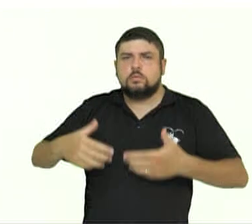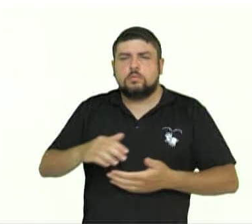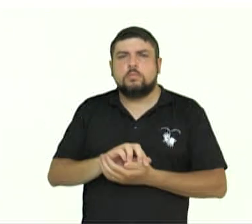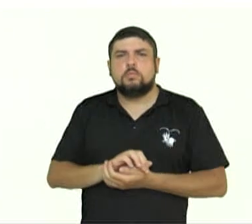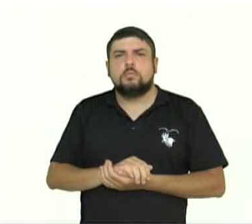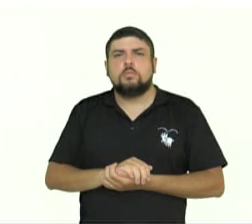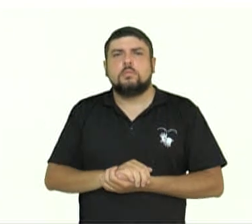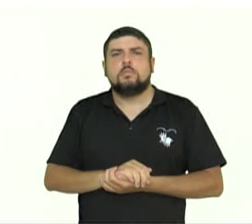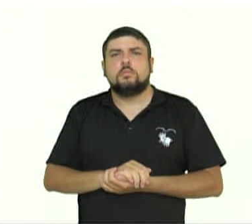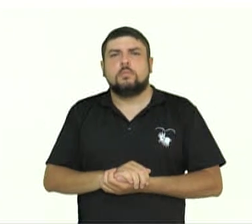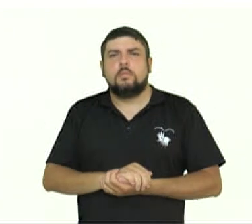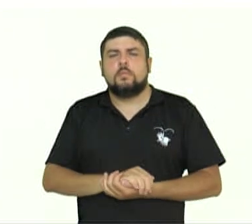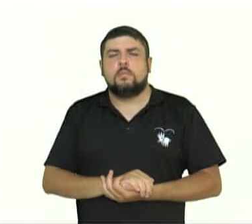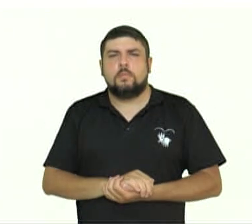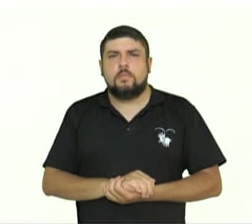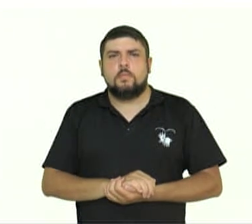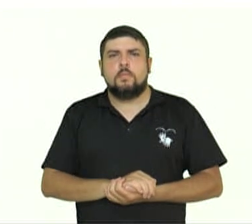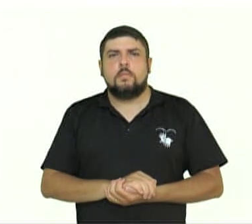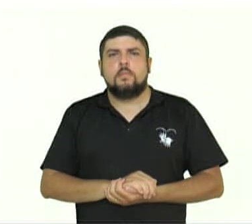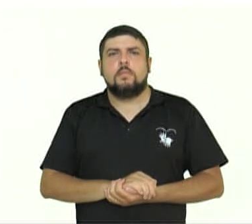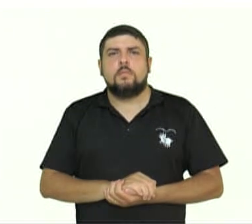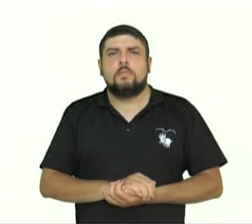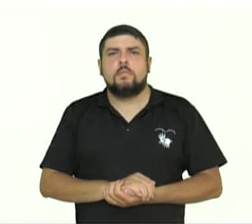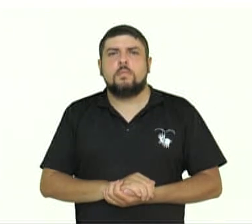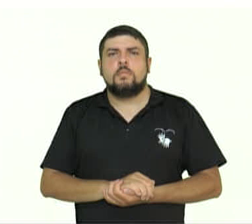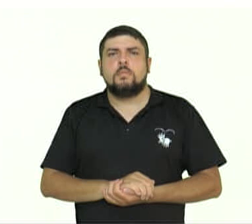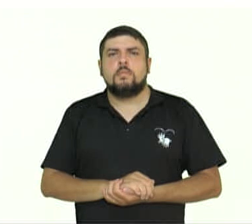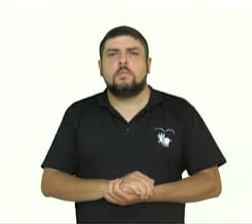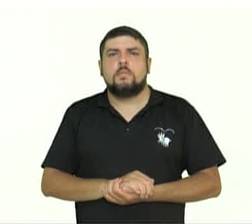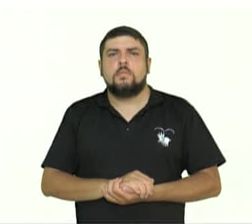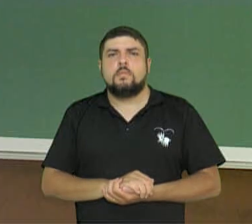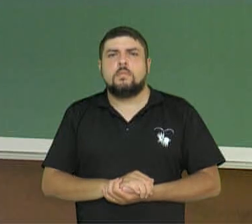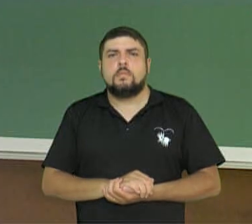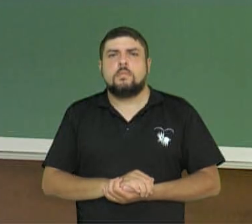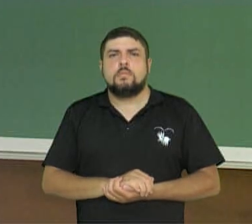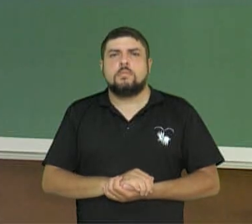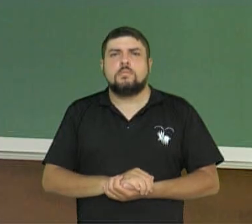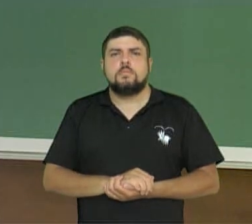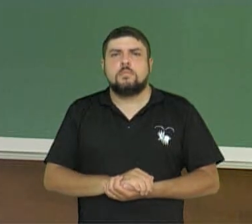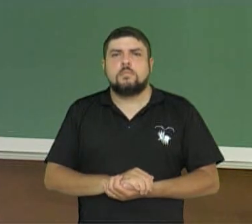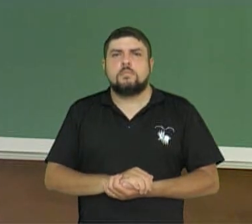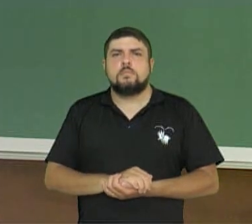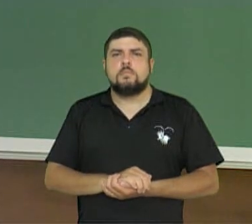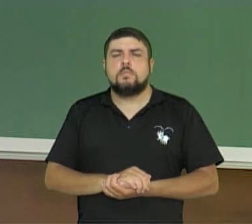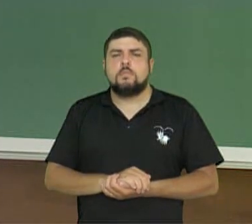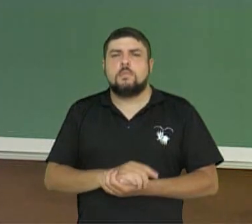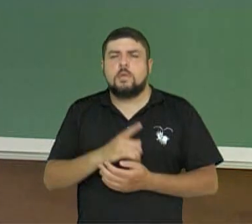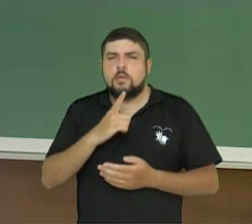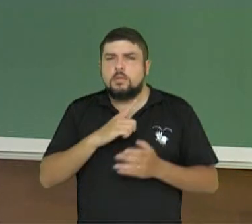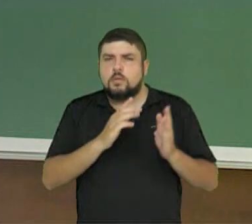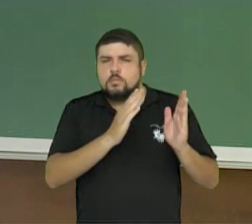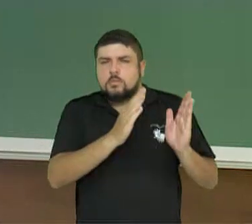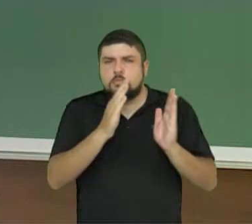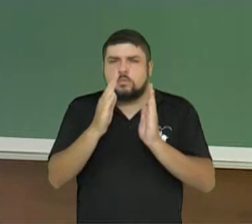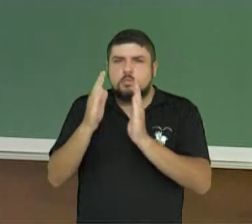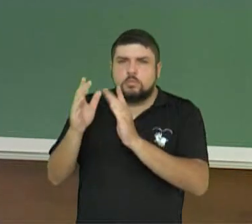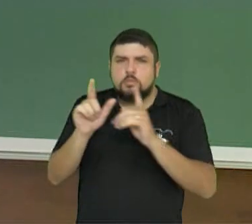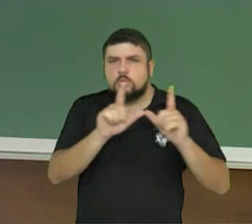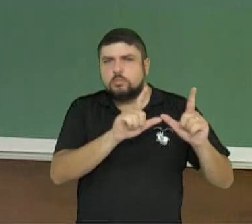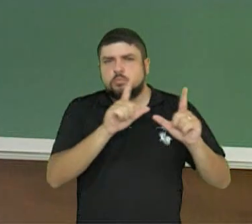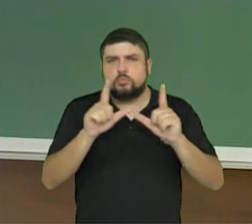se compone de uma sequência de vinhetas, uma sequência de quadros, né? Ou